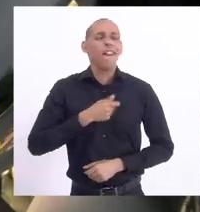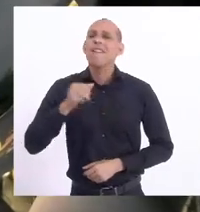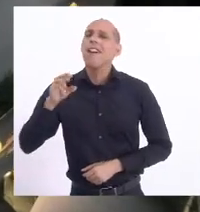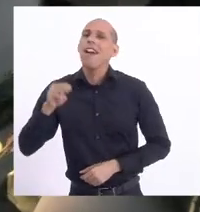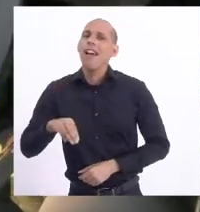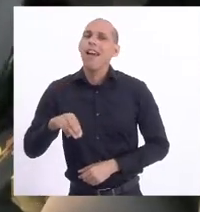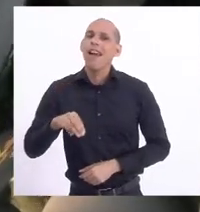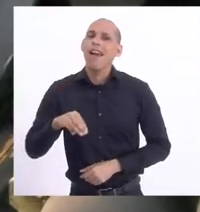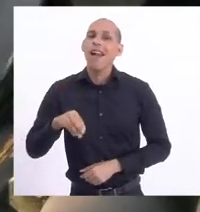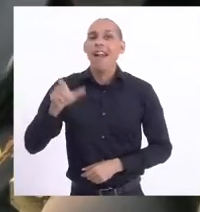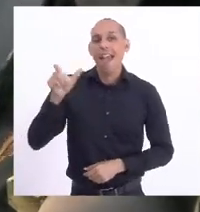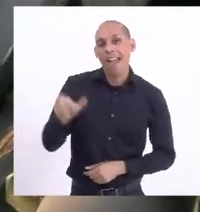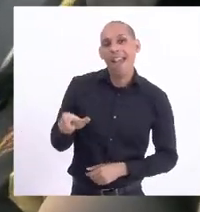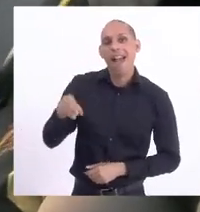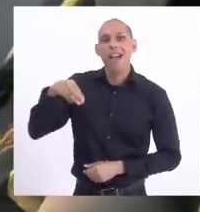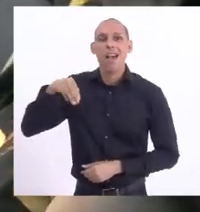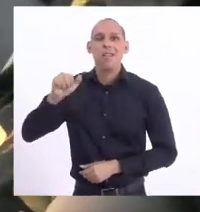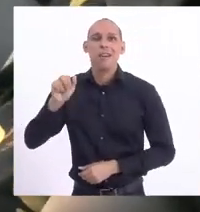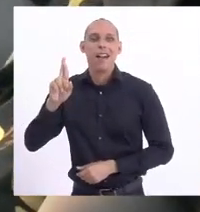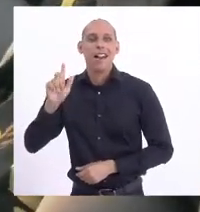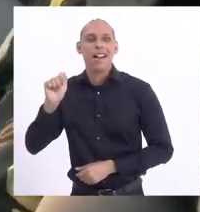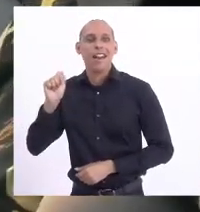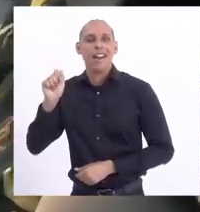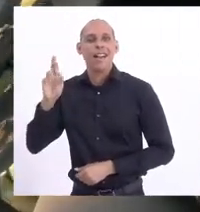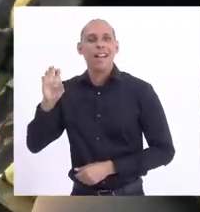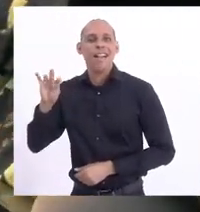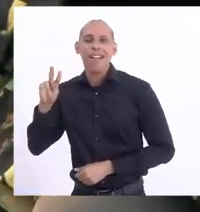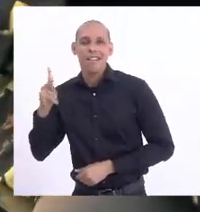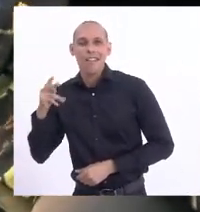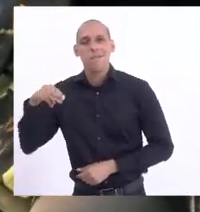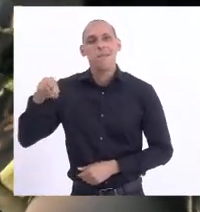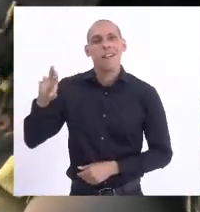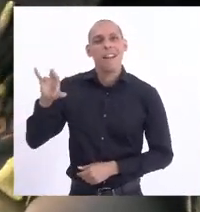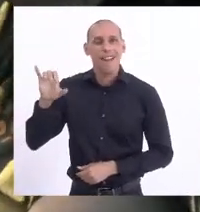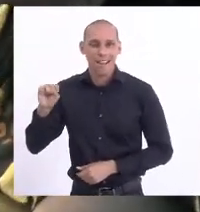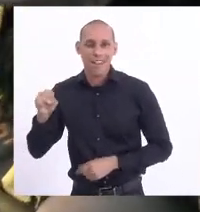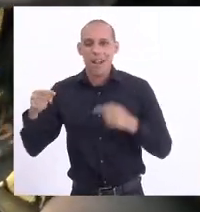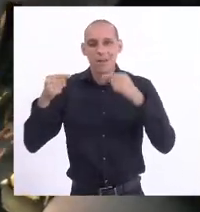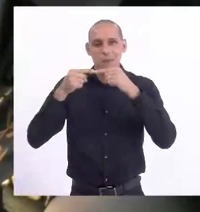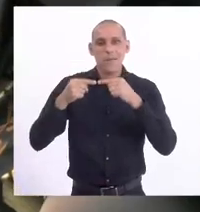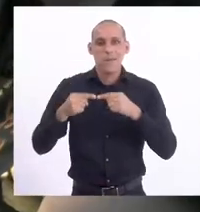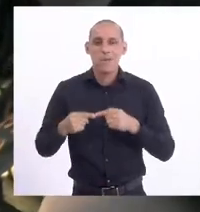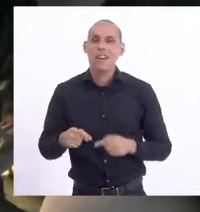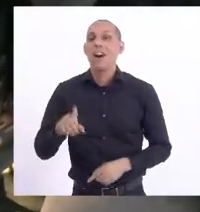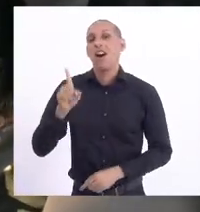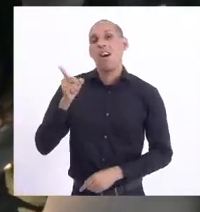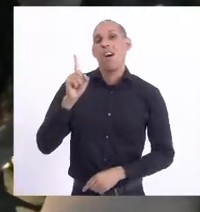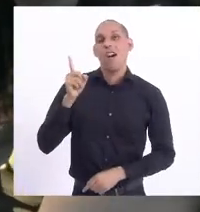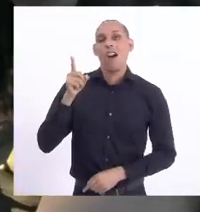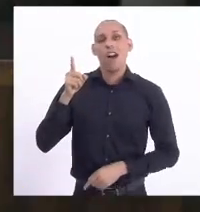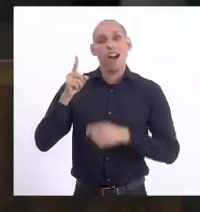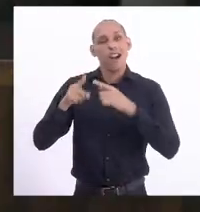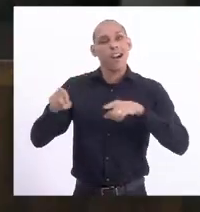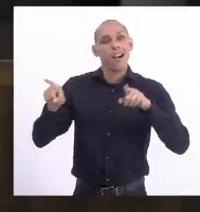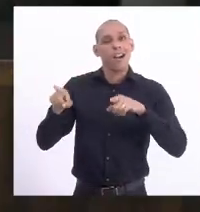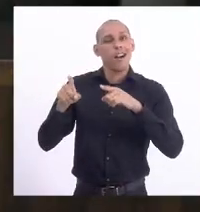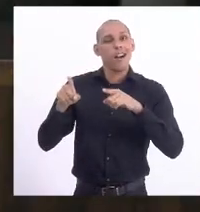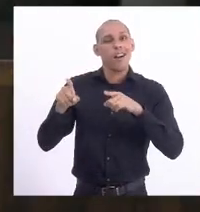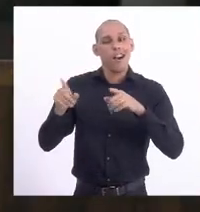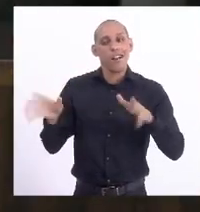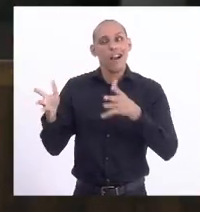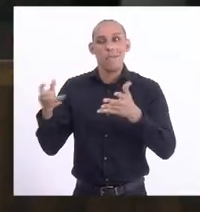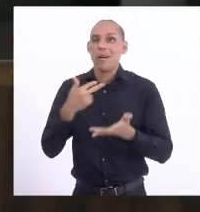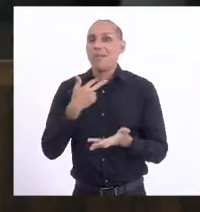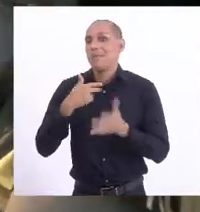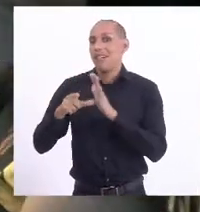ela? É Margarete Moraes. Presidente, deixa eu falar uma coisa para o senhor. Ó, não pode fazer campanha antecipada aqui, não.